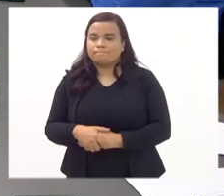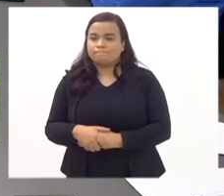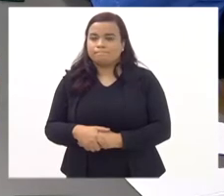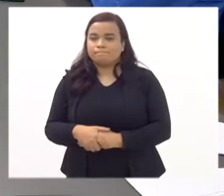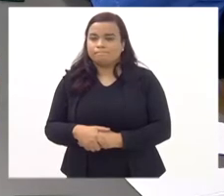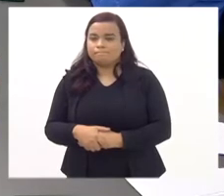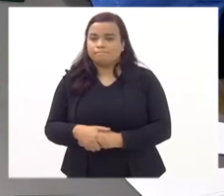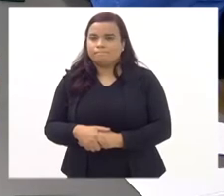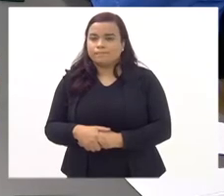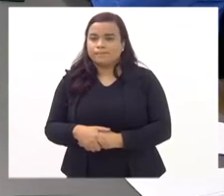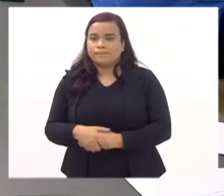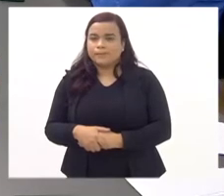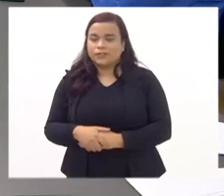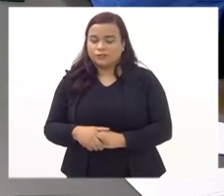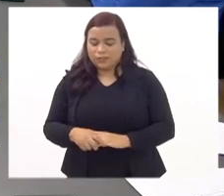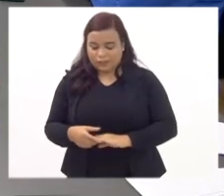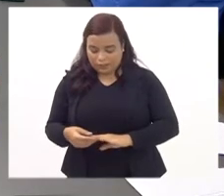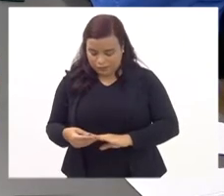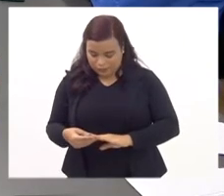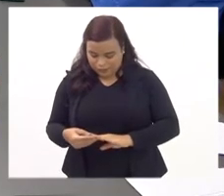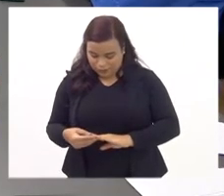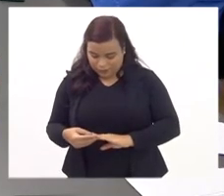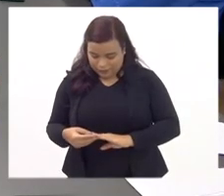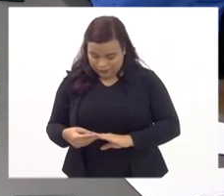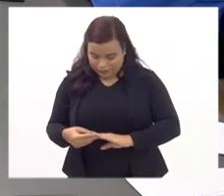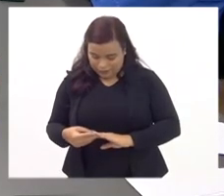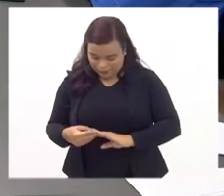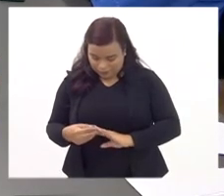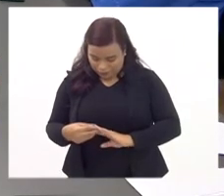que importa que o Estado...